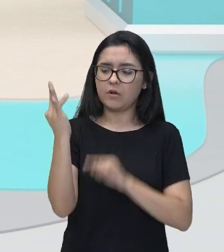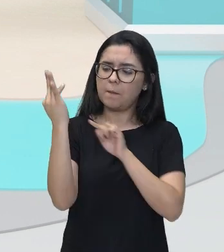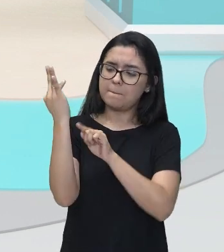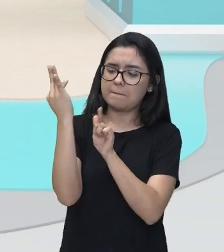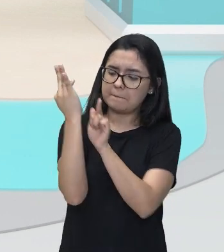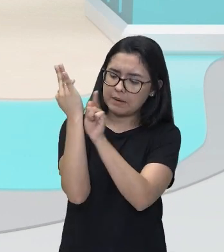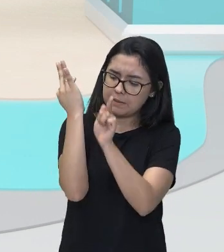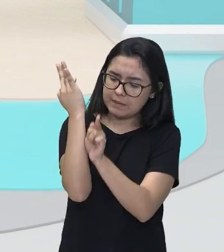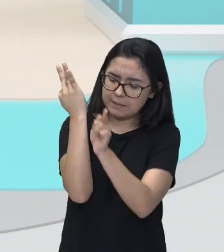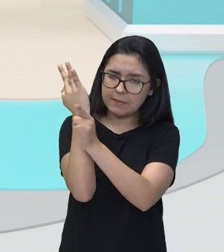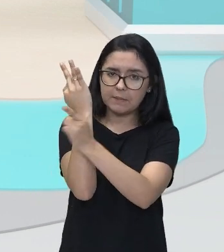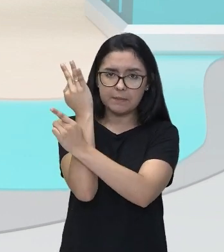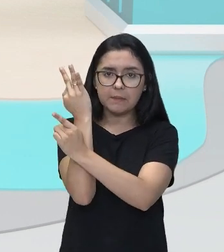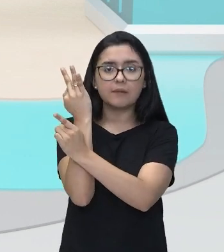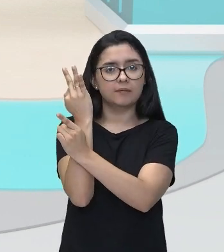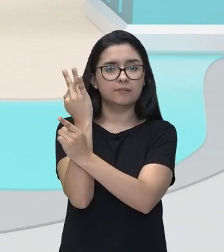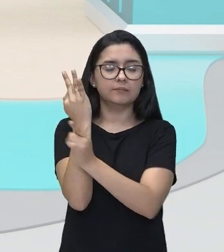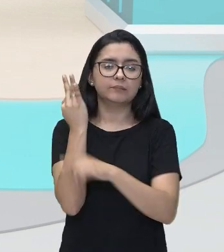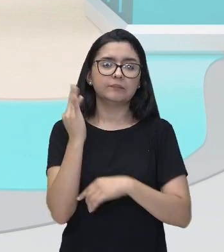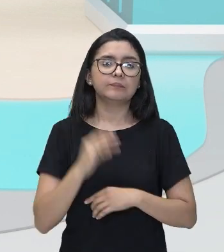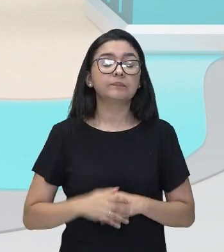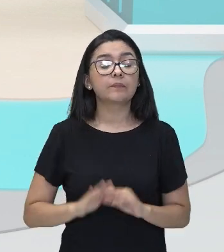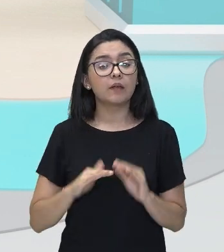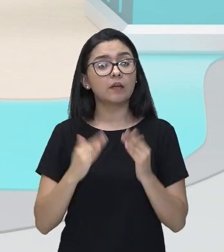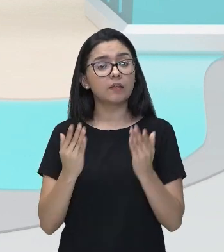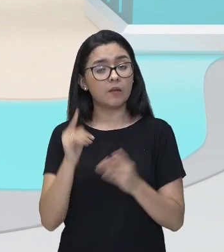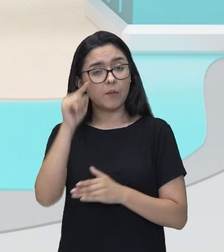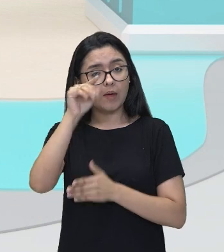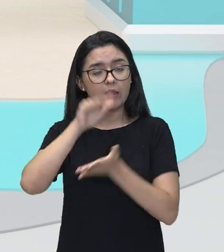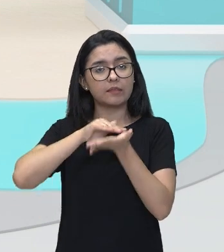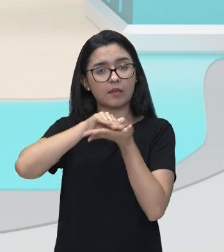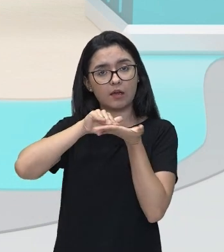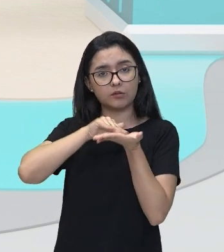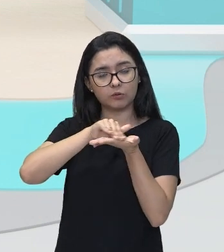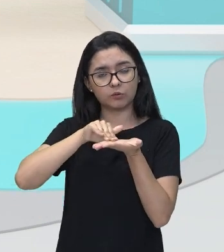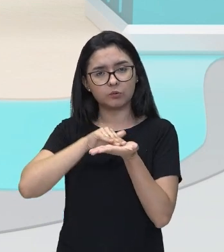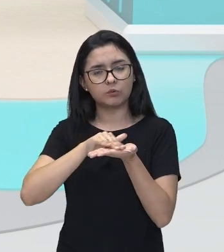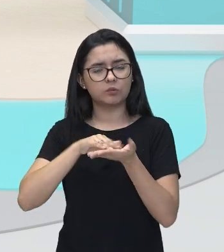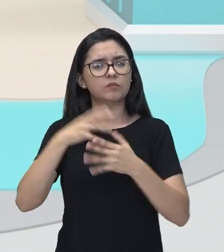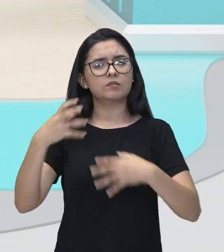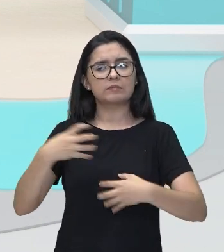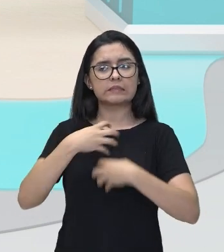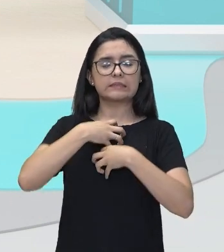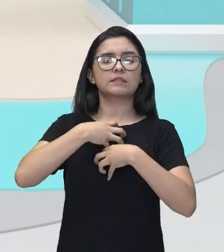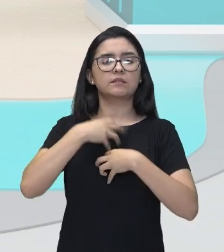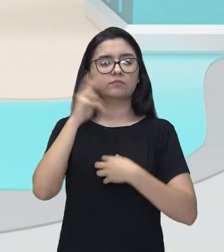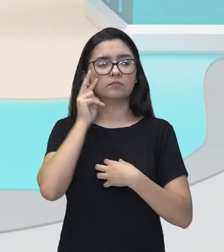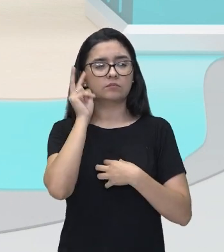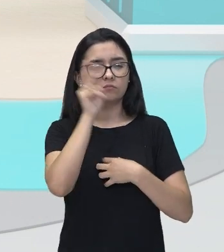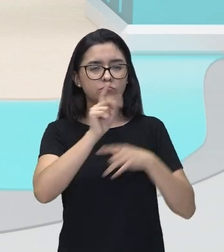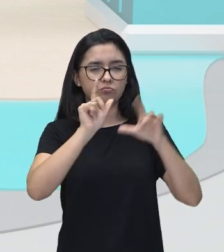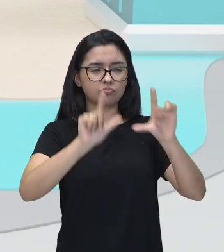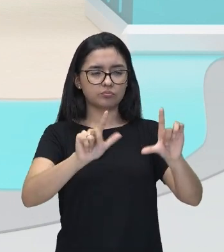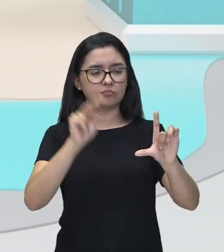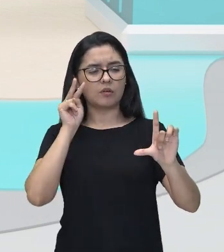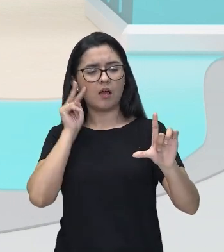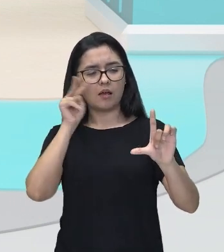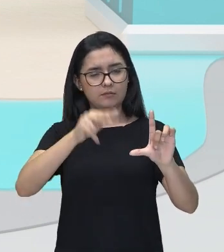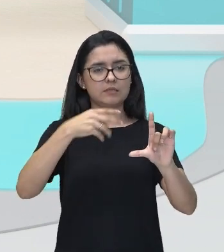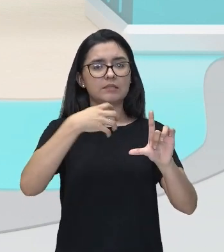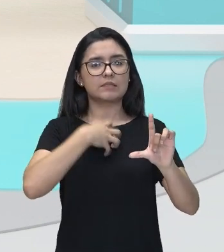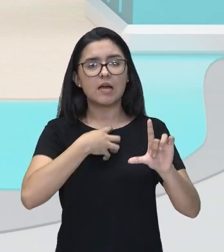rosa produzida pelo artista. Então, a textura é isso. Ele causa esse efeito óptico nos olhos. Então,